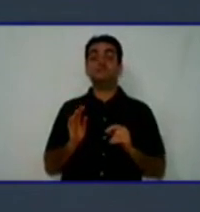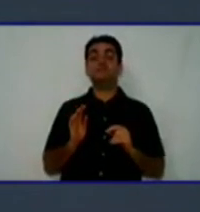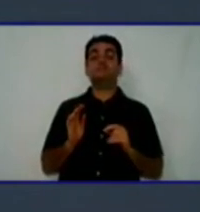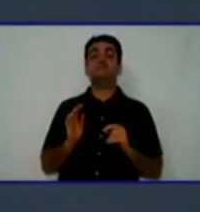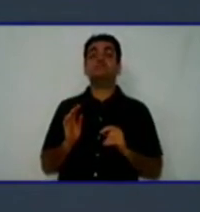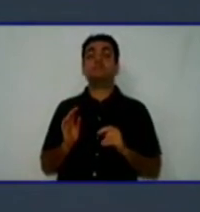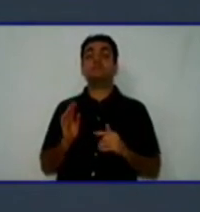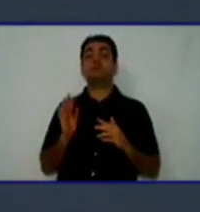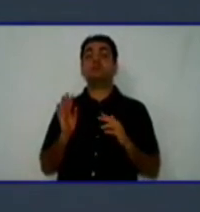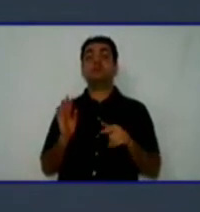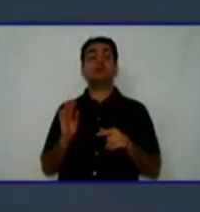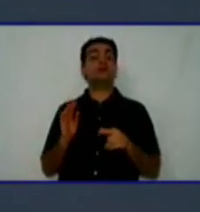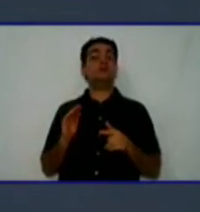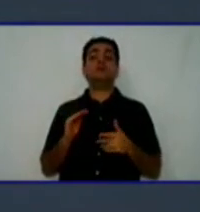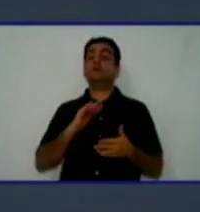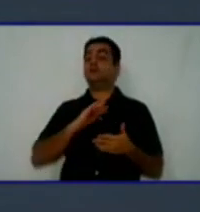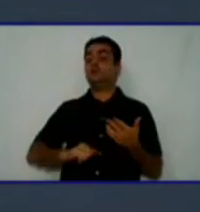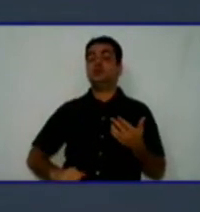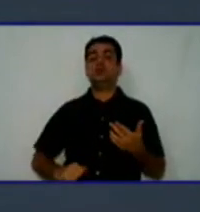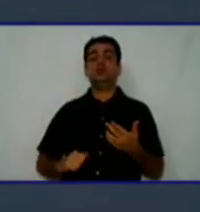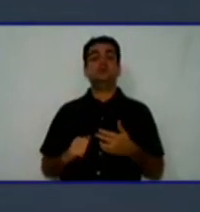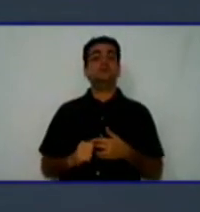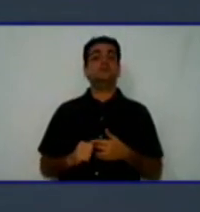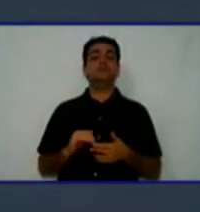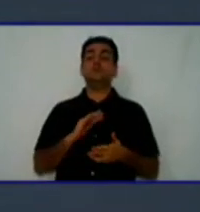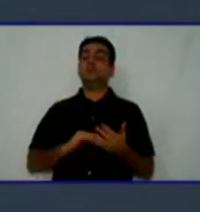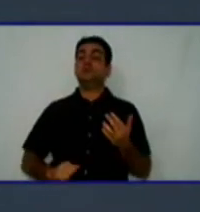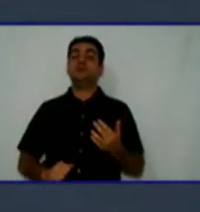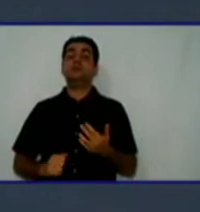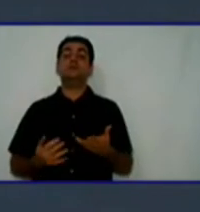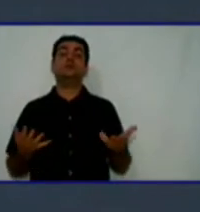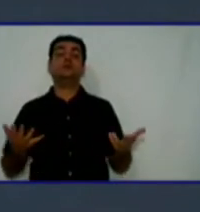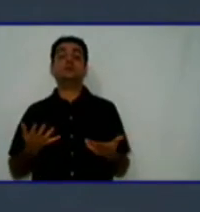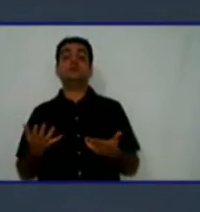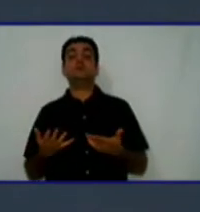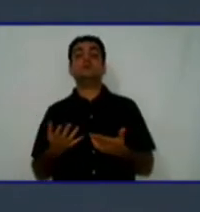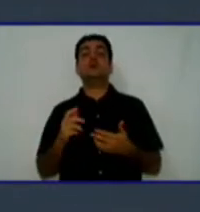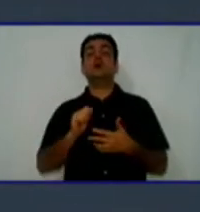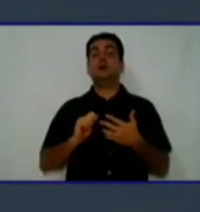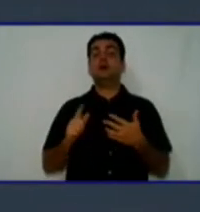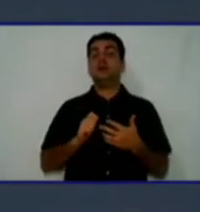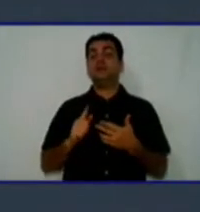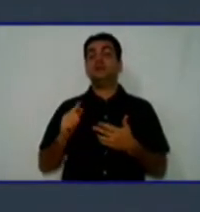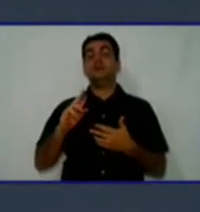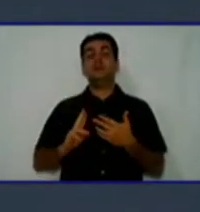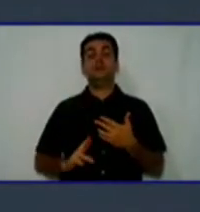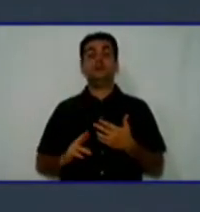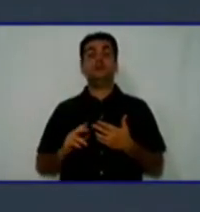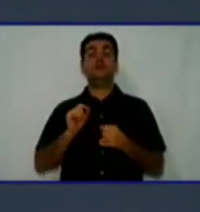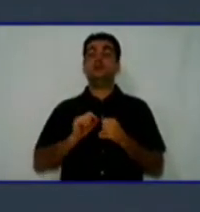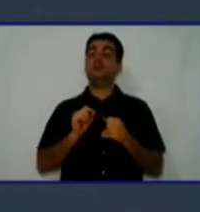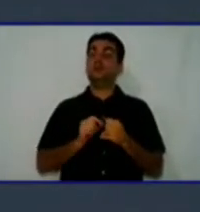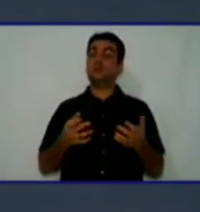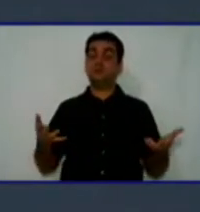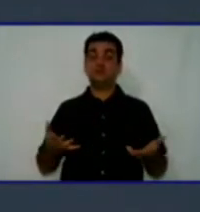a negativa de provimento ao respectivo agravo regimental que aqui